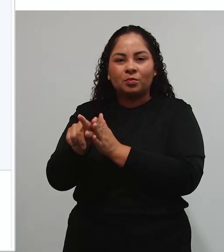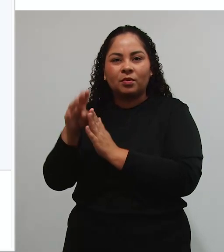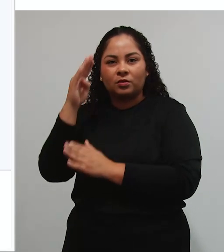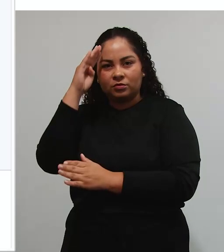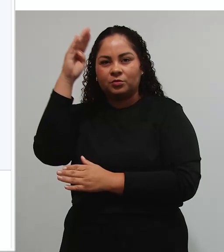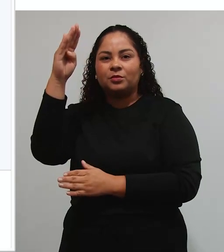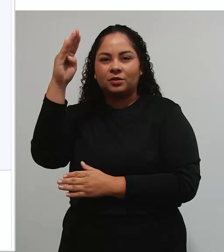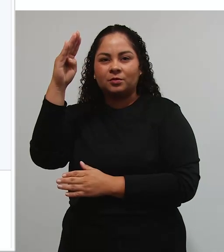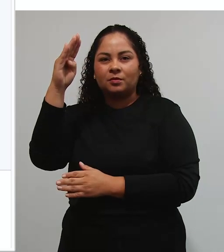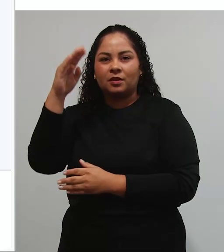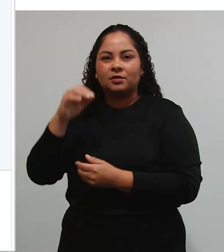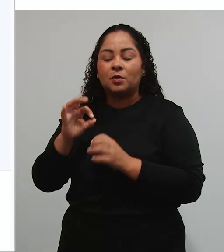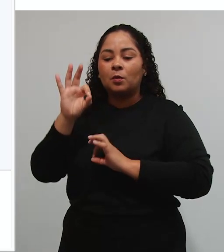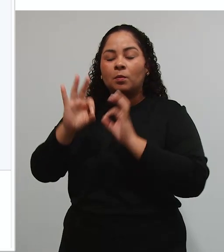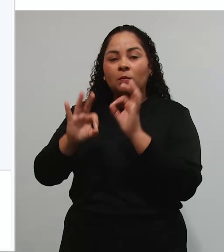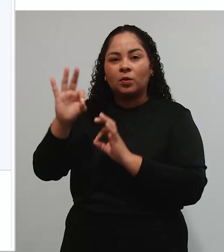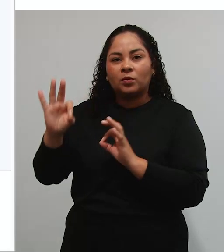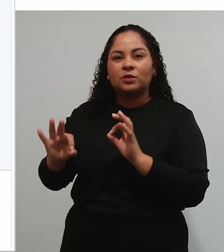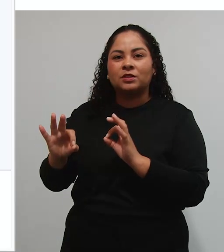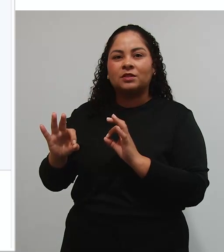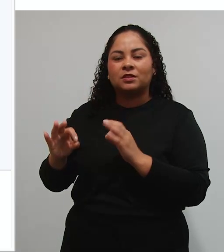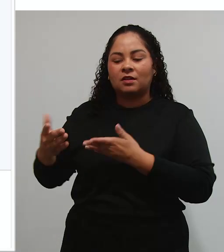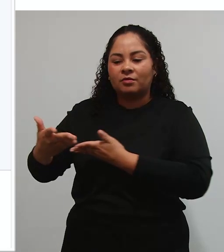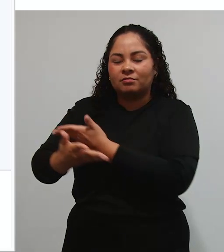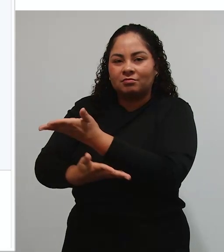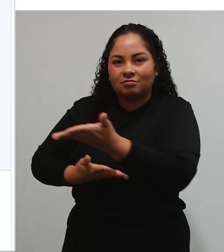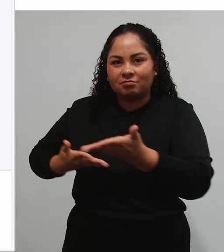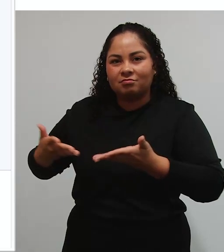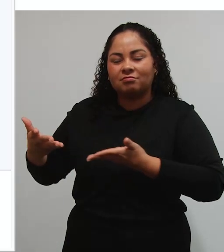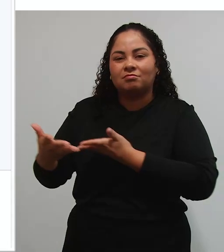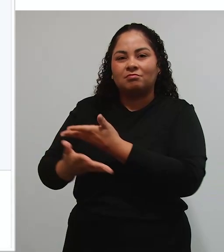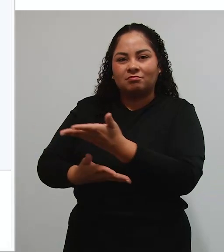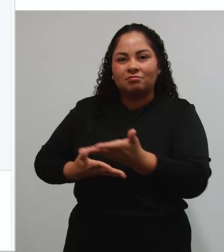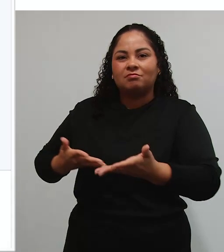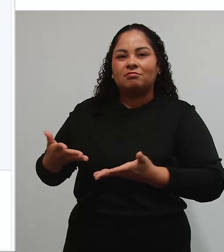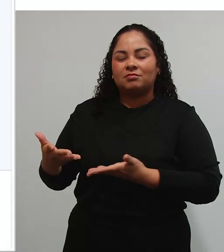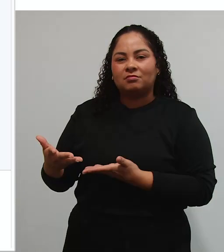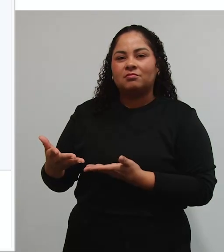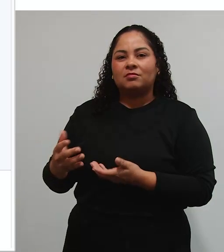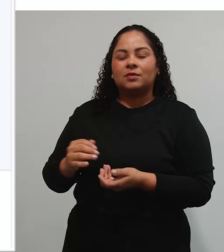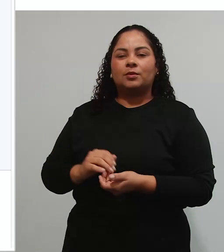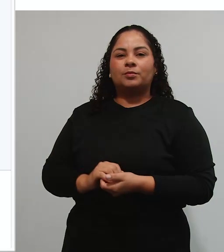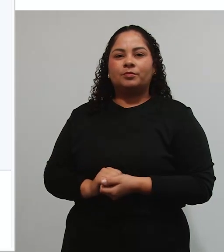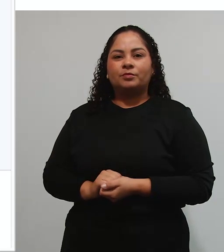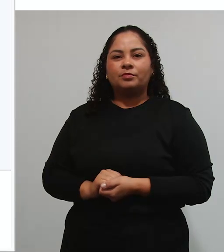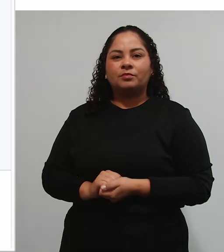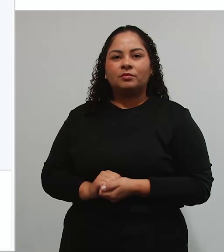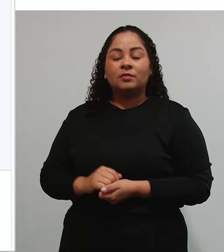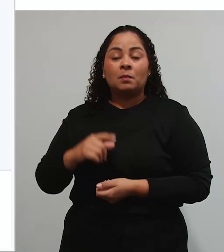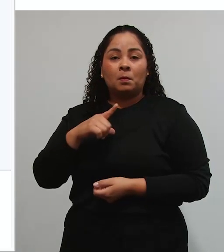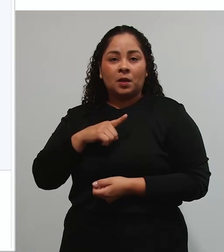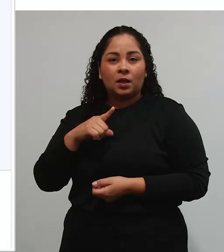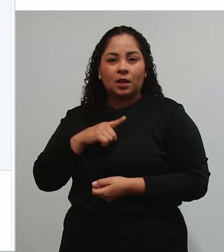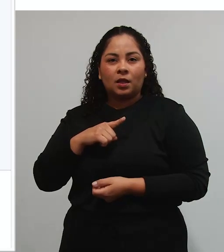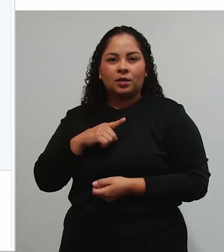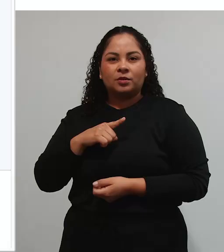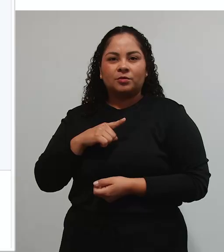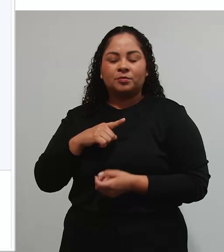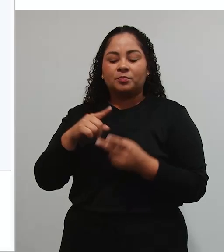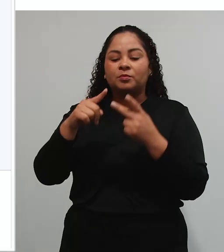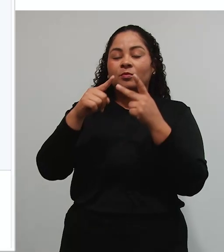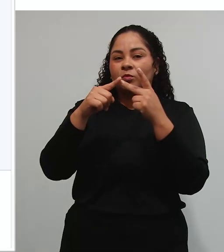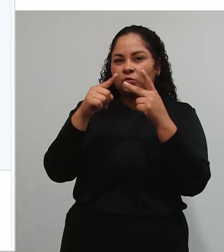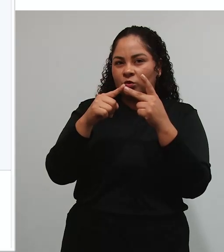torno dessas perguntas é que o diálogo vai se estabelecer, tá? E podem ter perguntas, no termo em inglês, follow-up, que